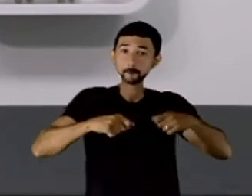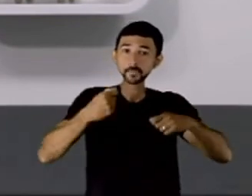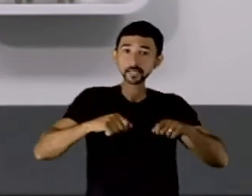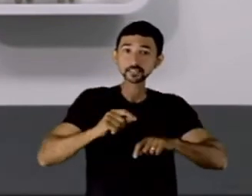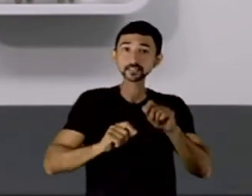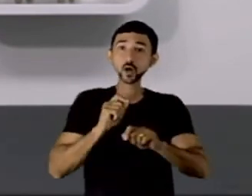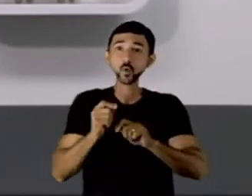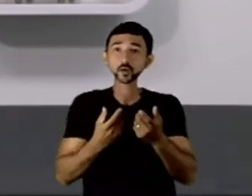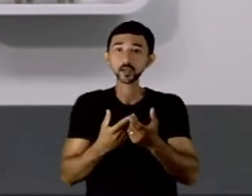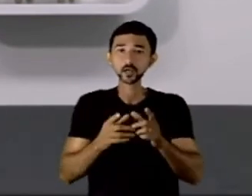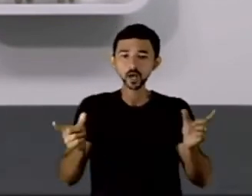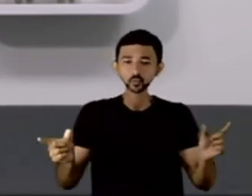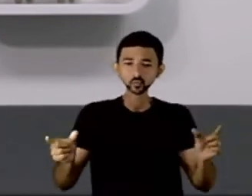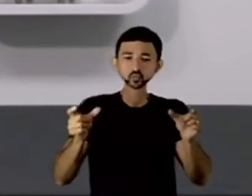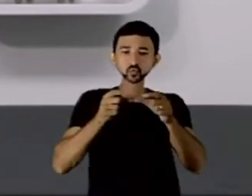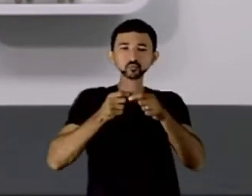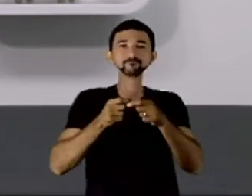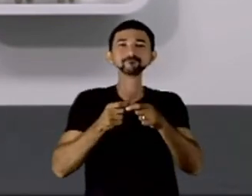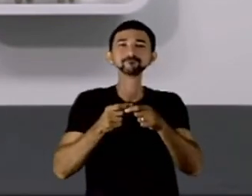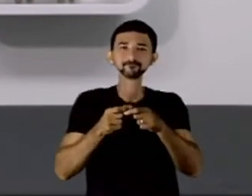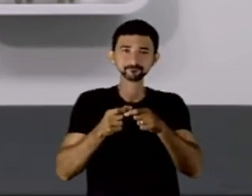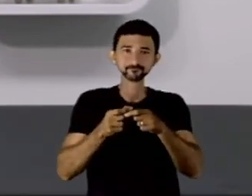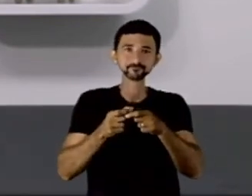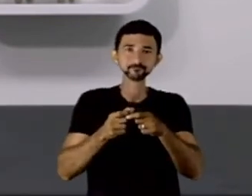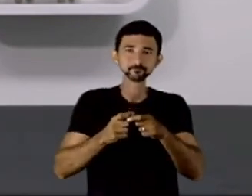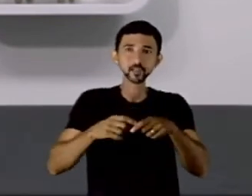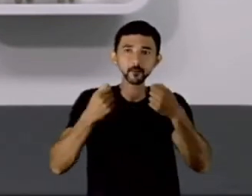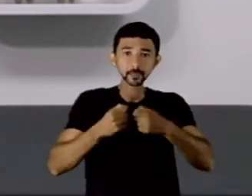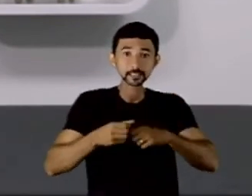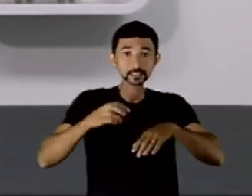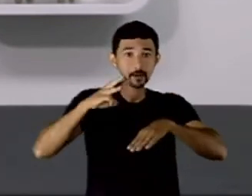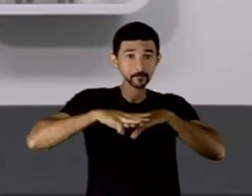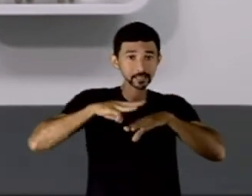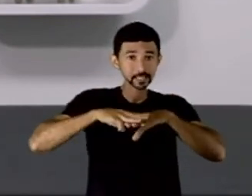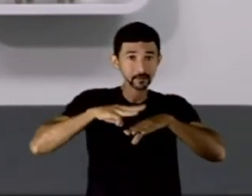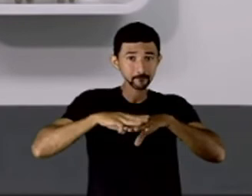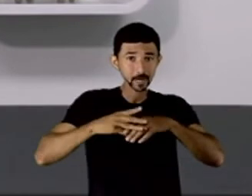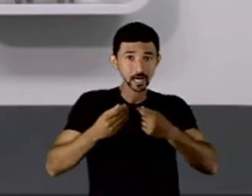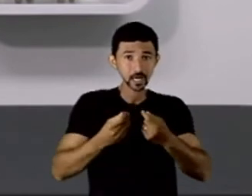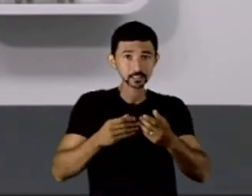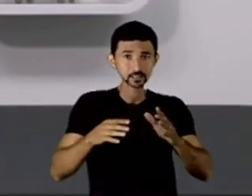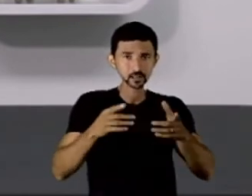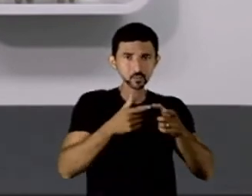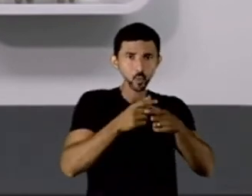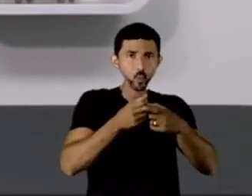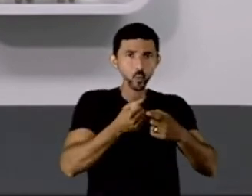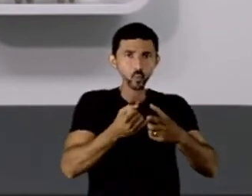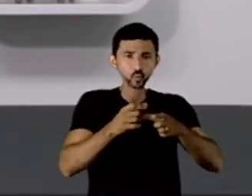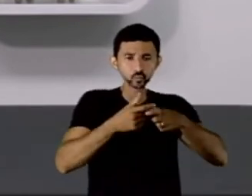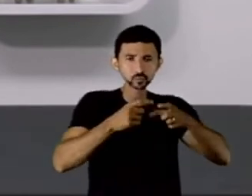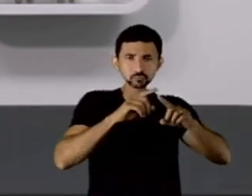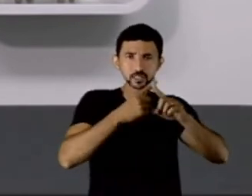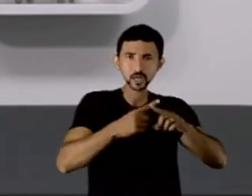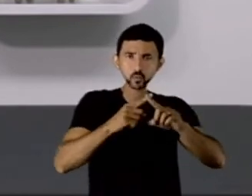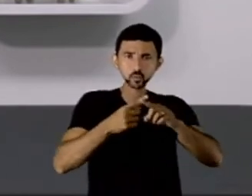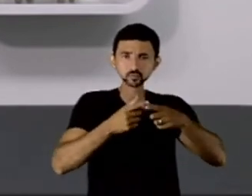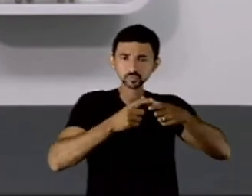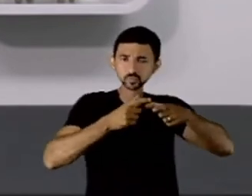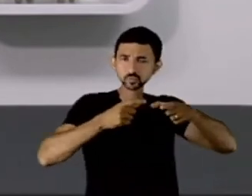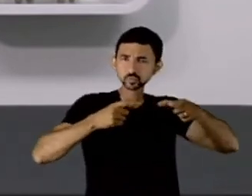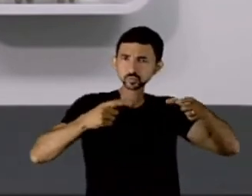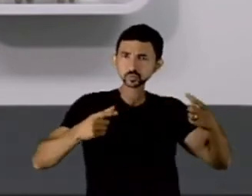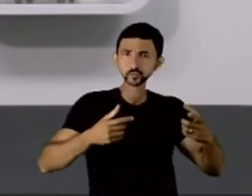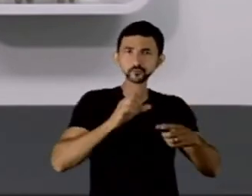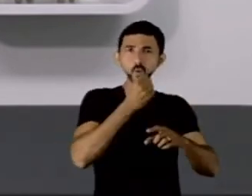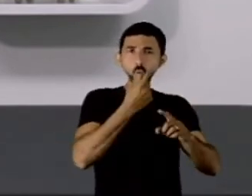precisar simplificá-los. É por isso que a matemática, nesses casos específicos, quando eu tenho